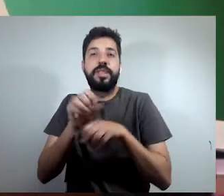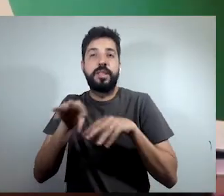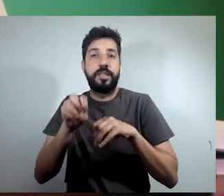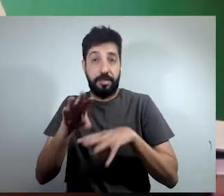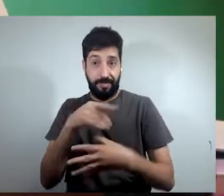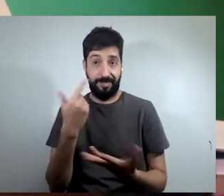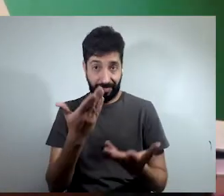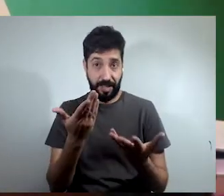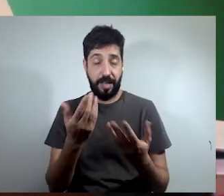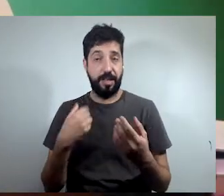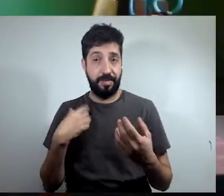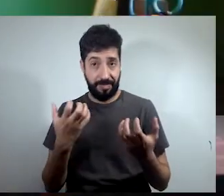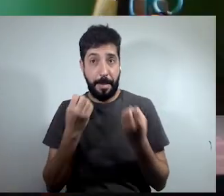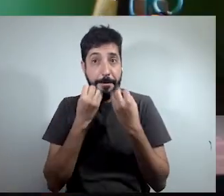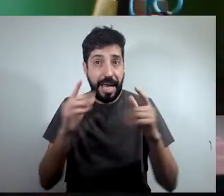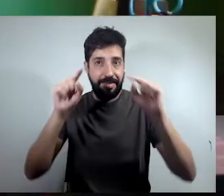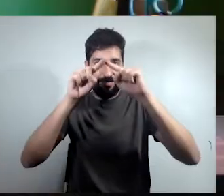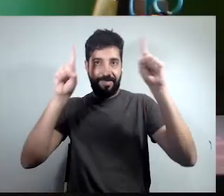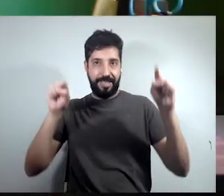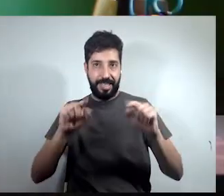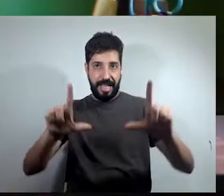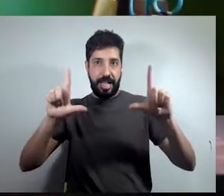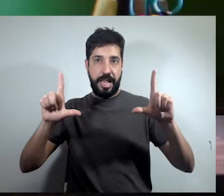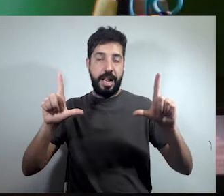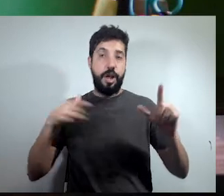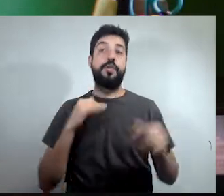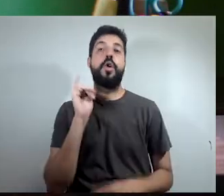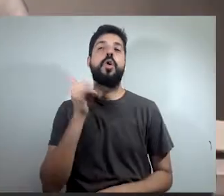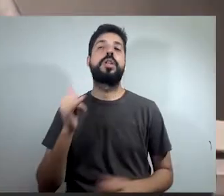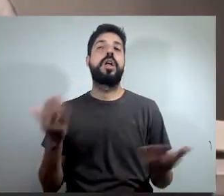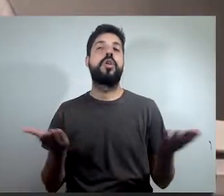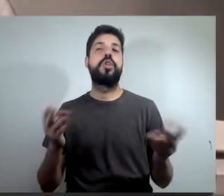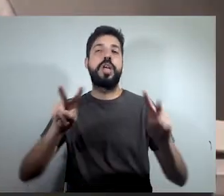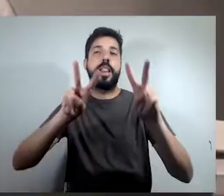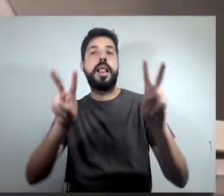vocês estejam bem nas telas. Eu vou contar um pouquinho hoje sobre o tema